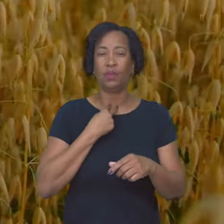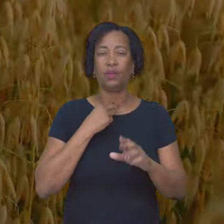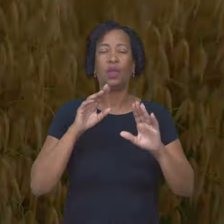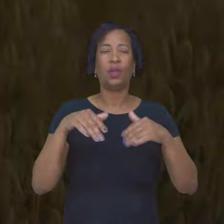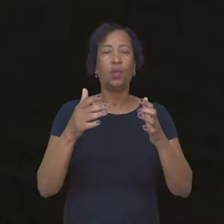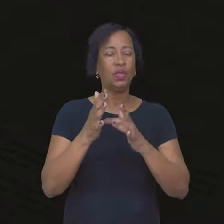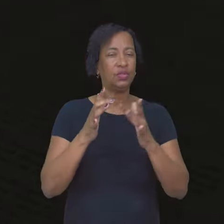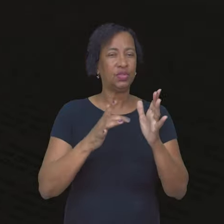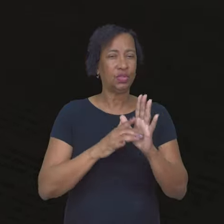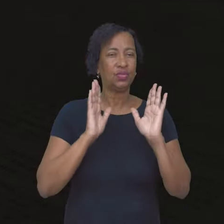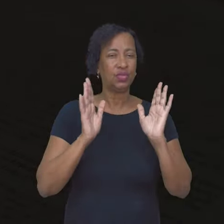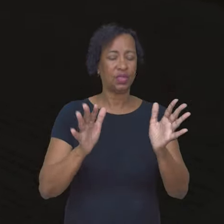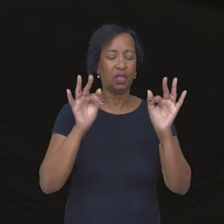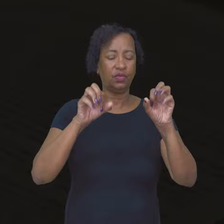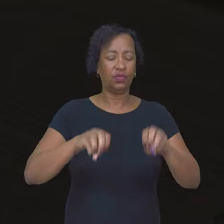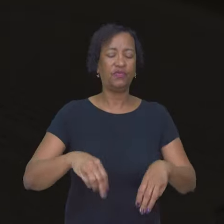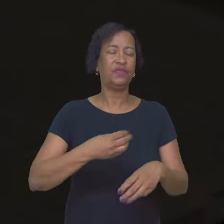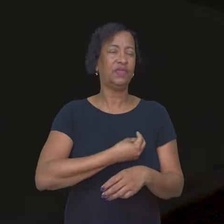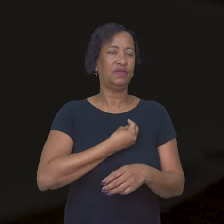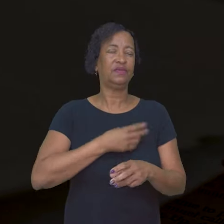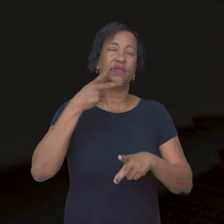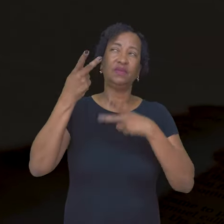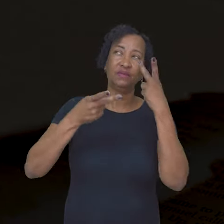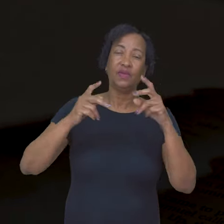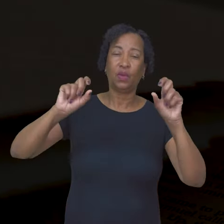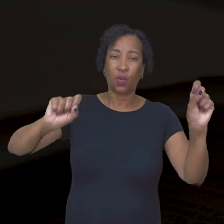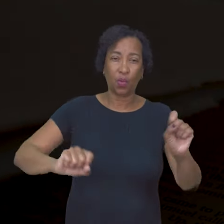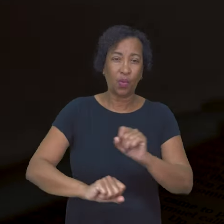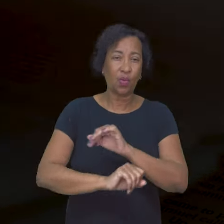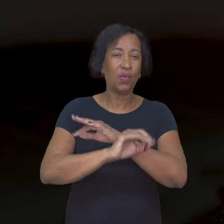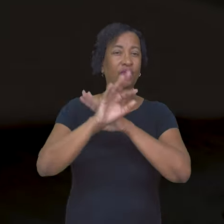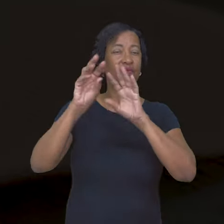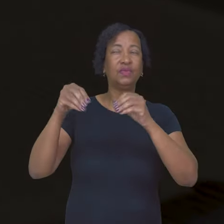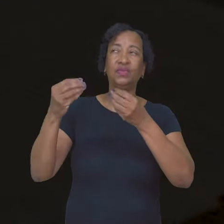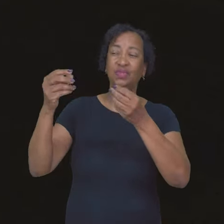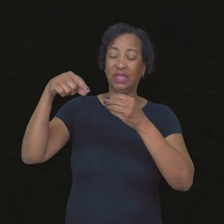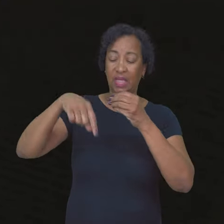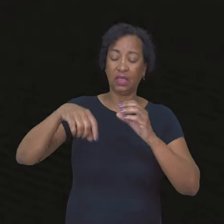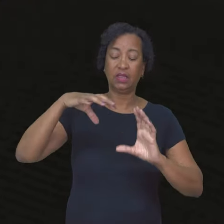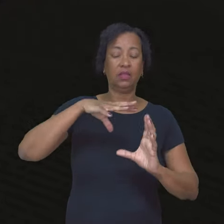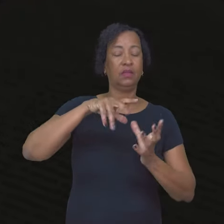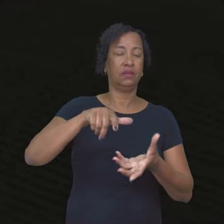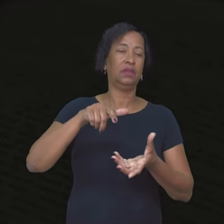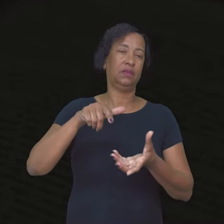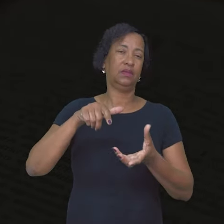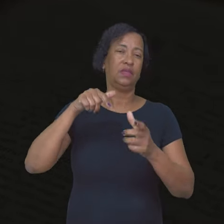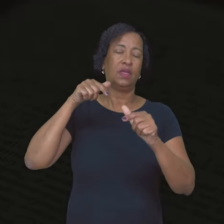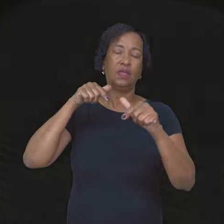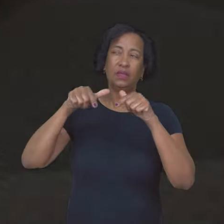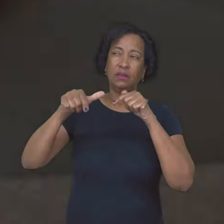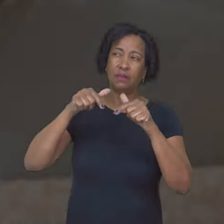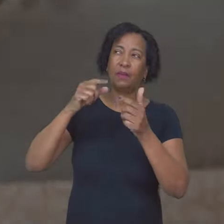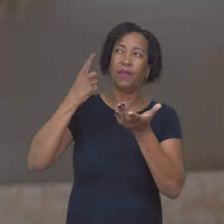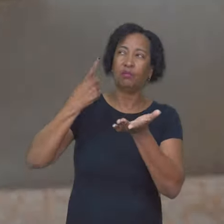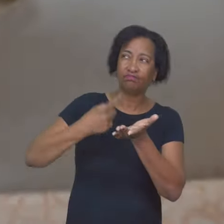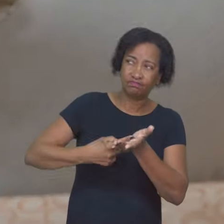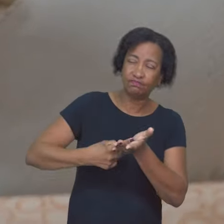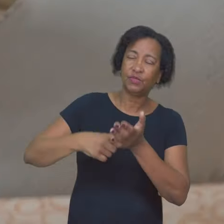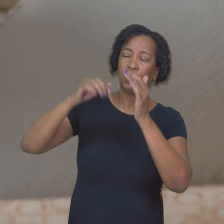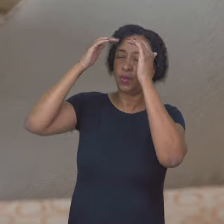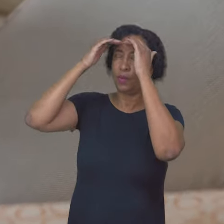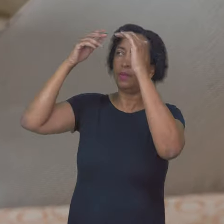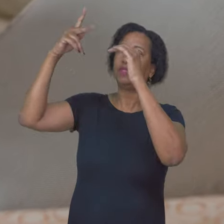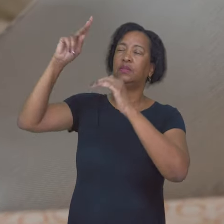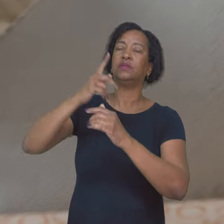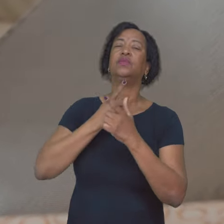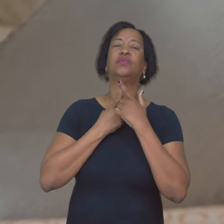aqui ele disse eu te glorifiquei na terra completando a obra que me deste para fazer outra crise de Cristo